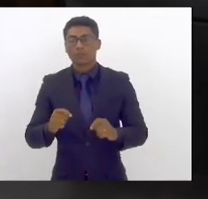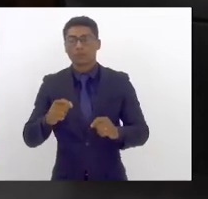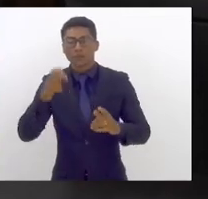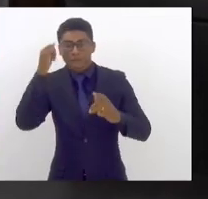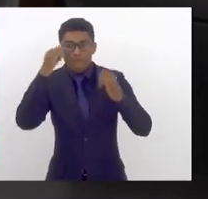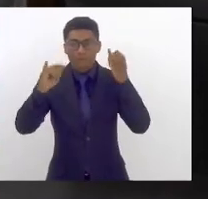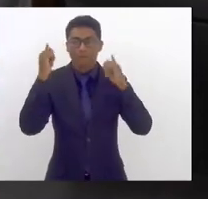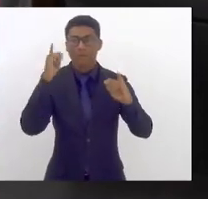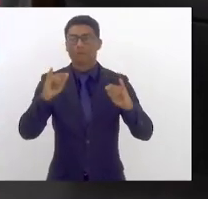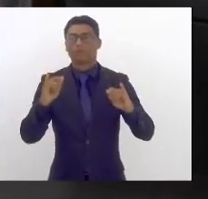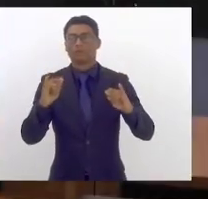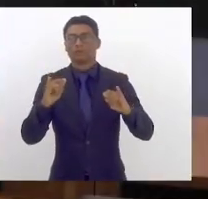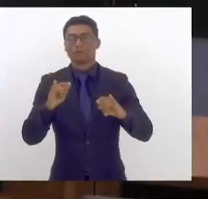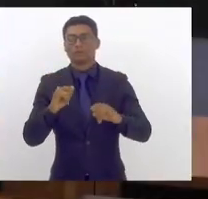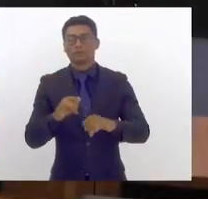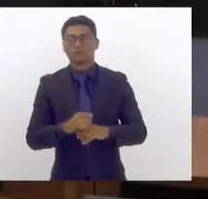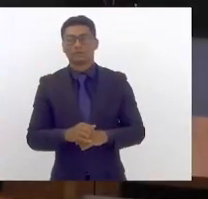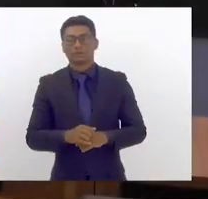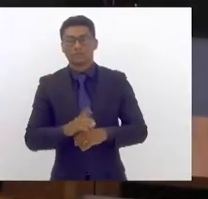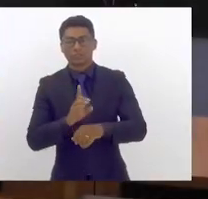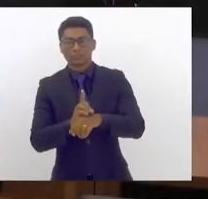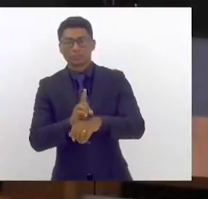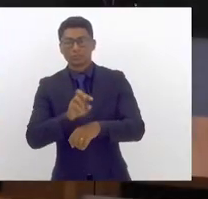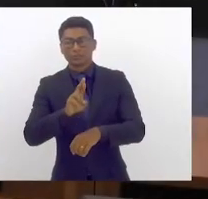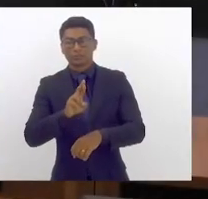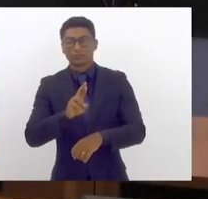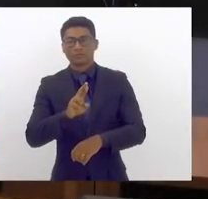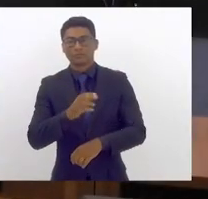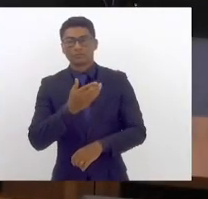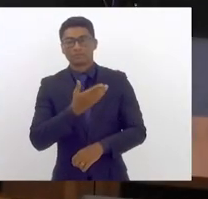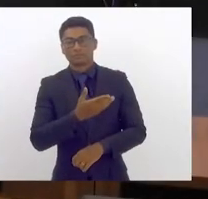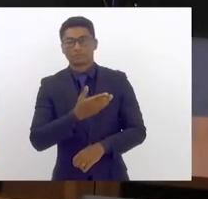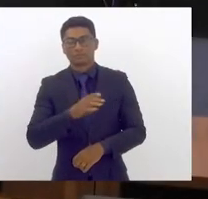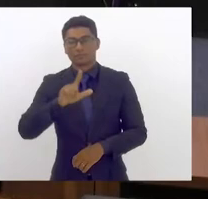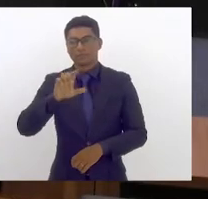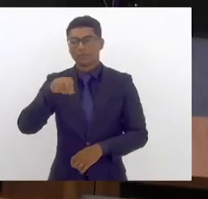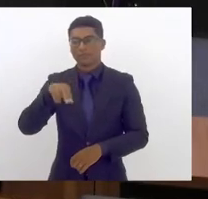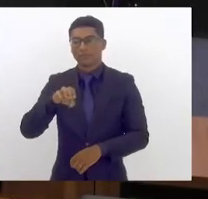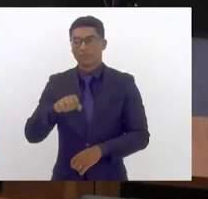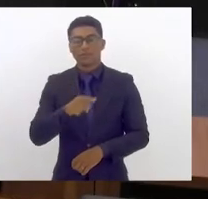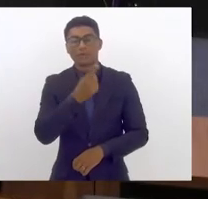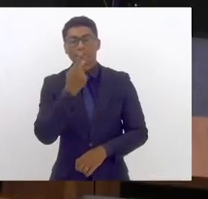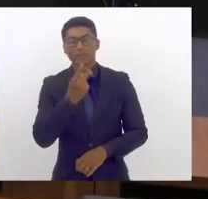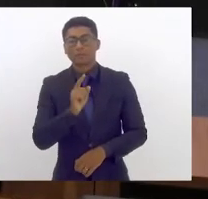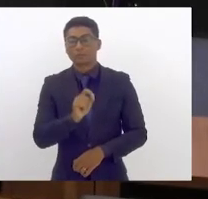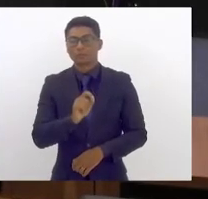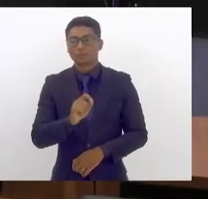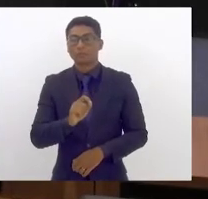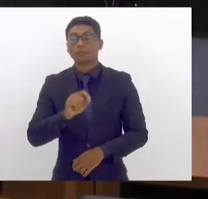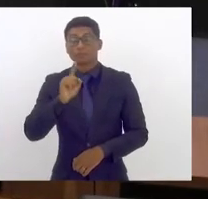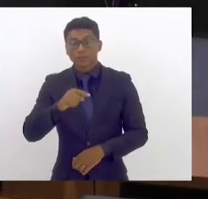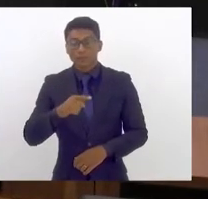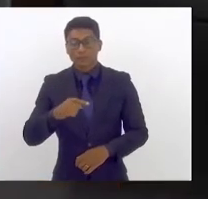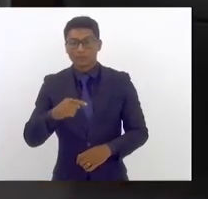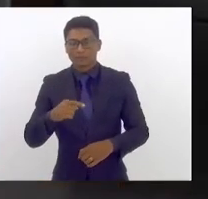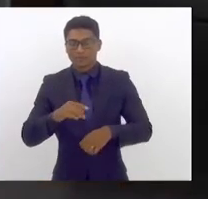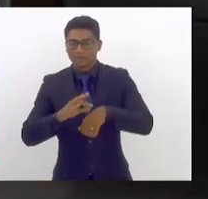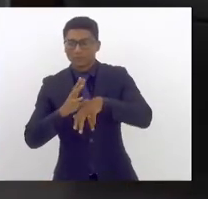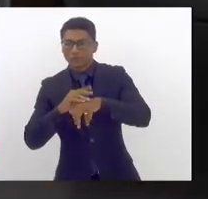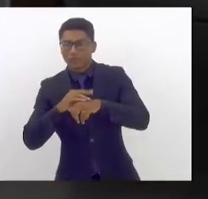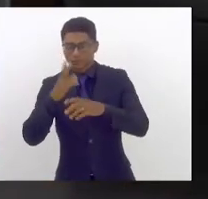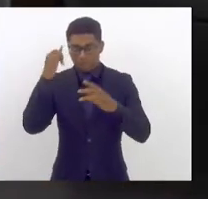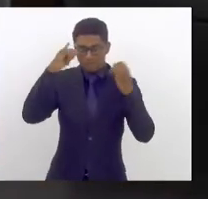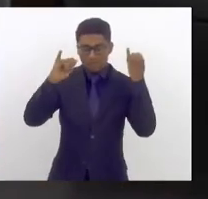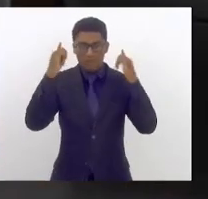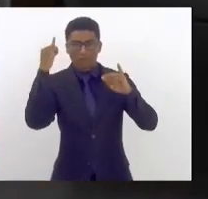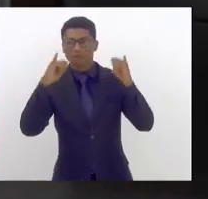a doutora Posso chamar assim de doutora também Ele trouxe aqui a questão da prevenção a partir de